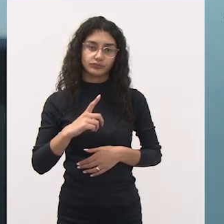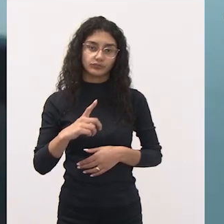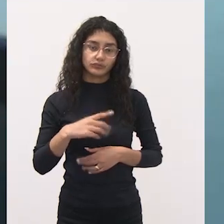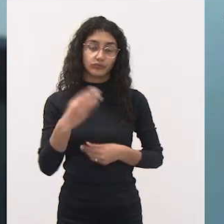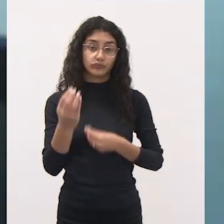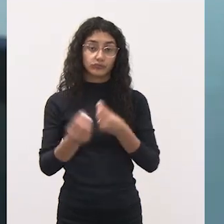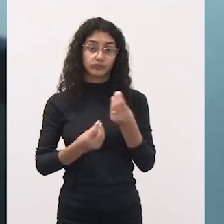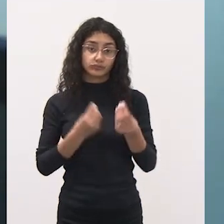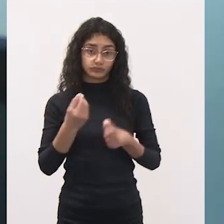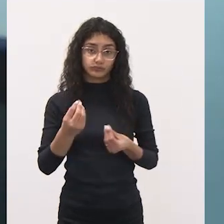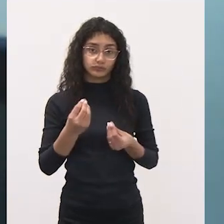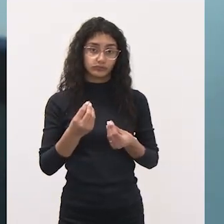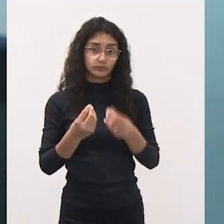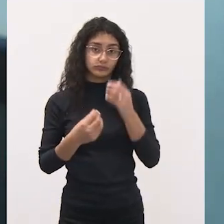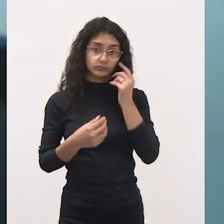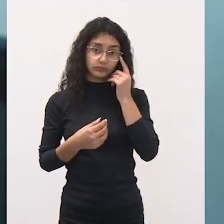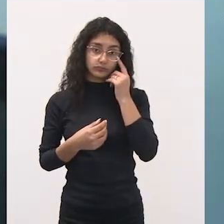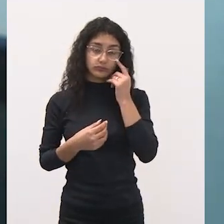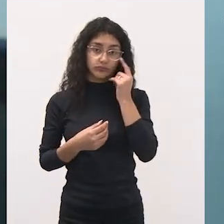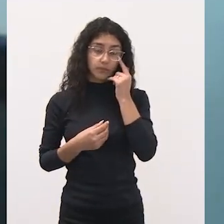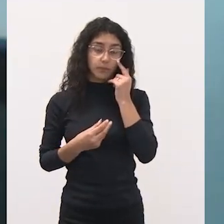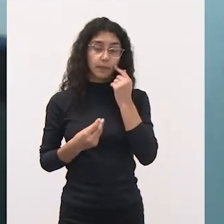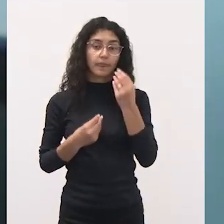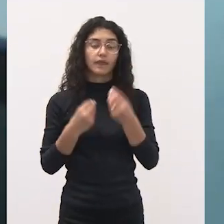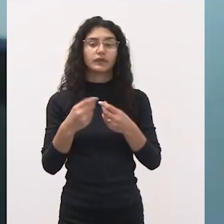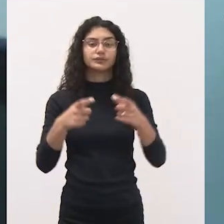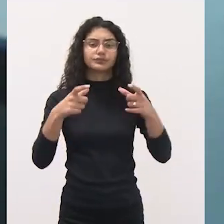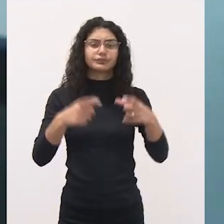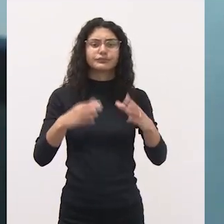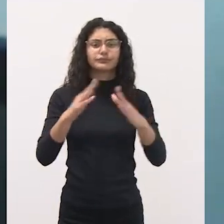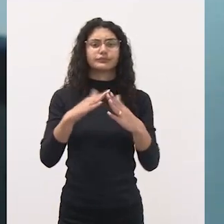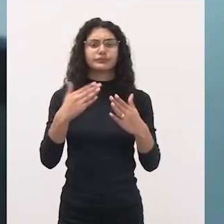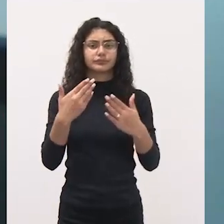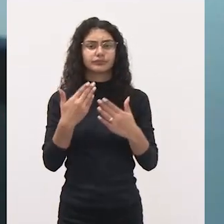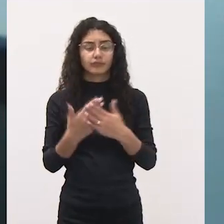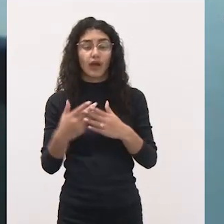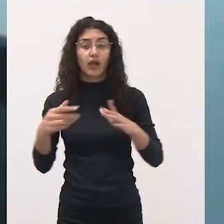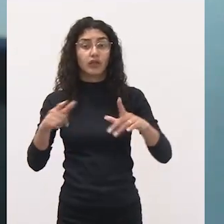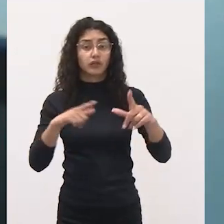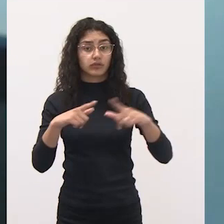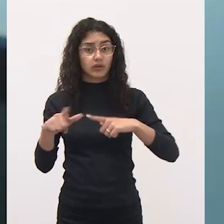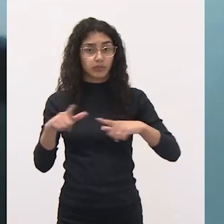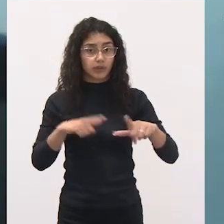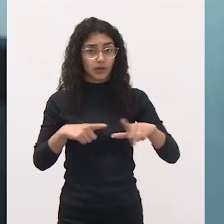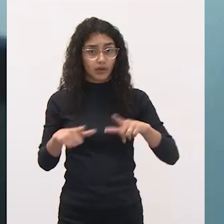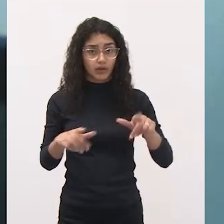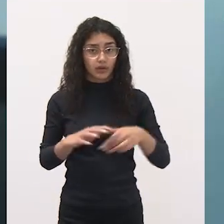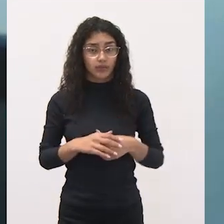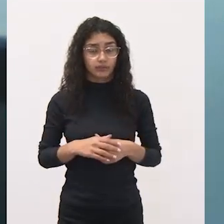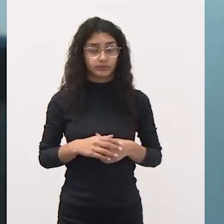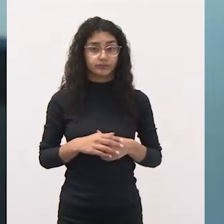que traz esse local da escola, esse local do trabalho, quando você traz